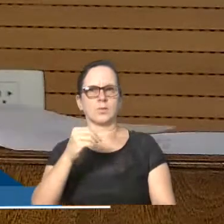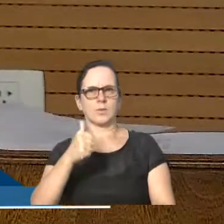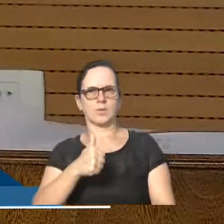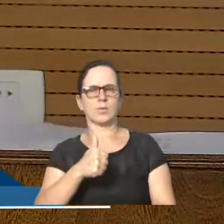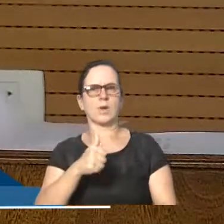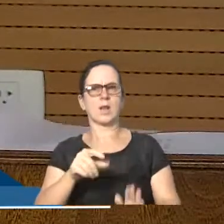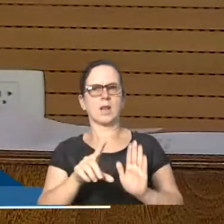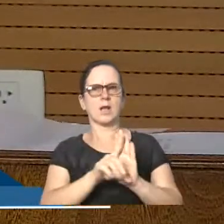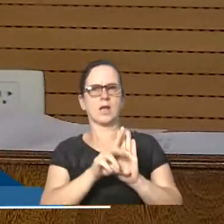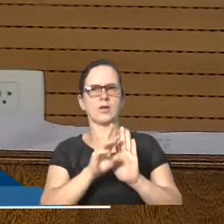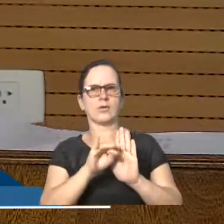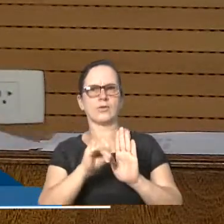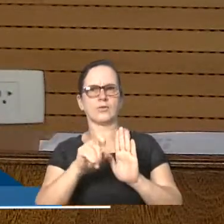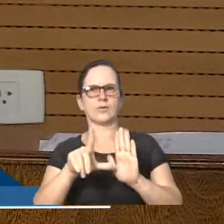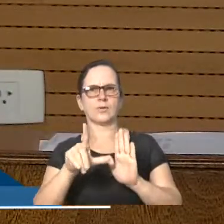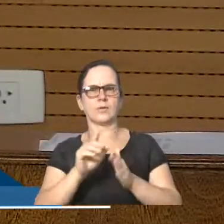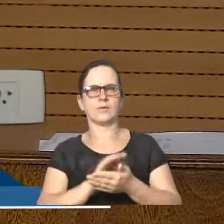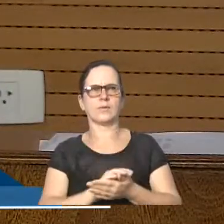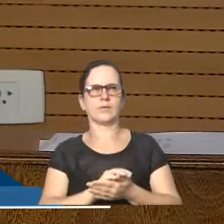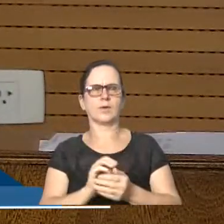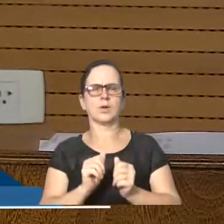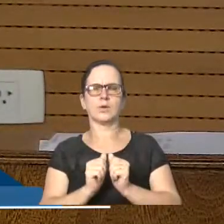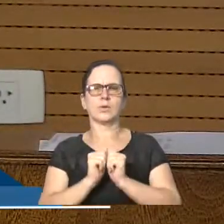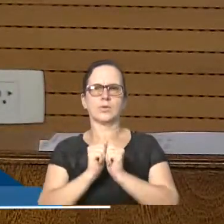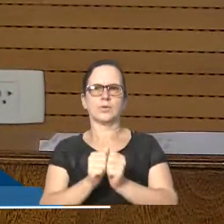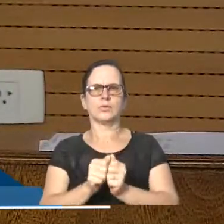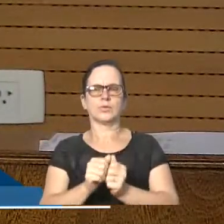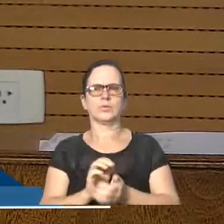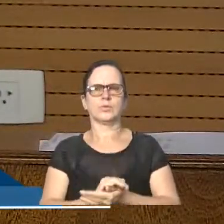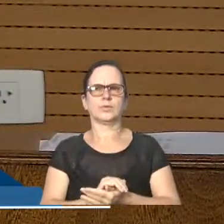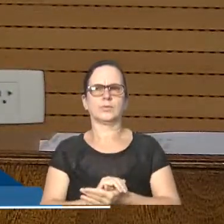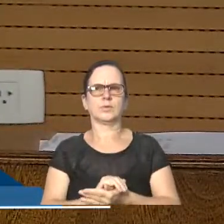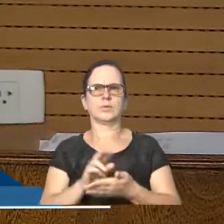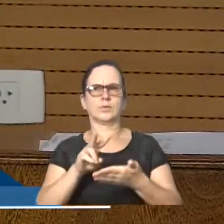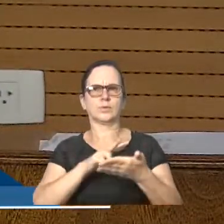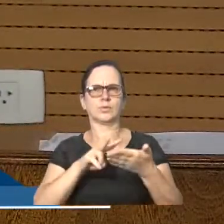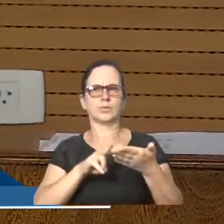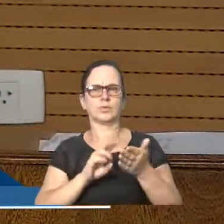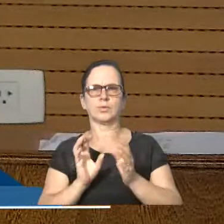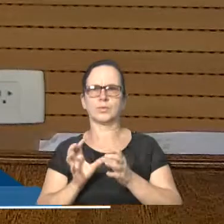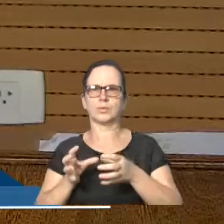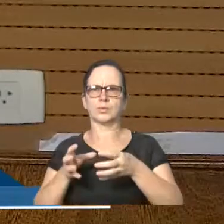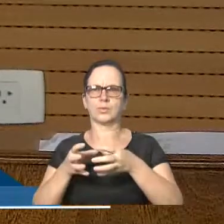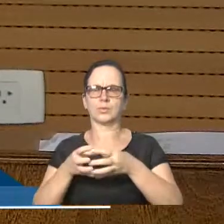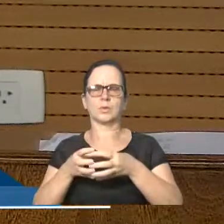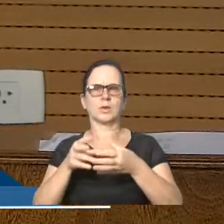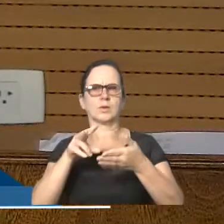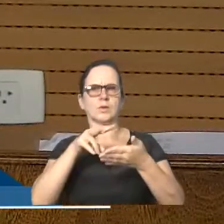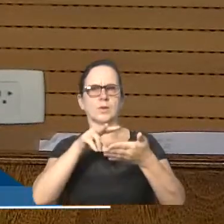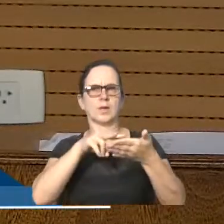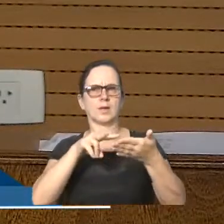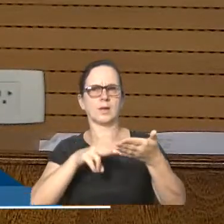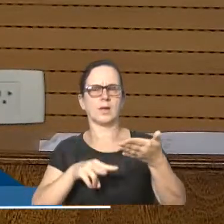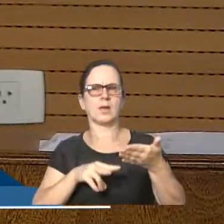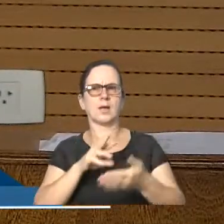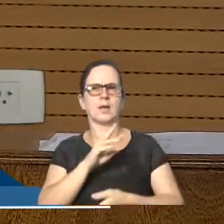Fiscal. Assim, em face do disposto nos aspectos que cabem a essas comissões